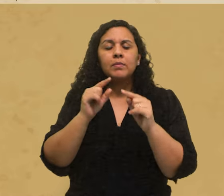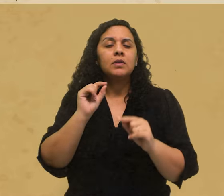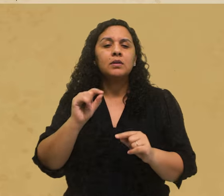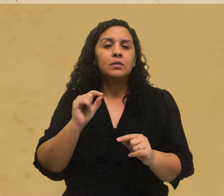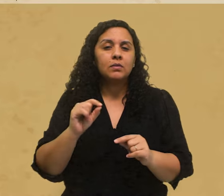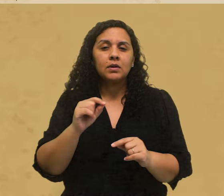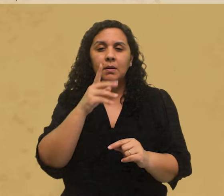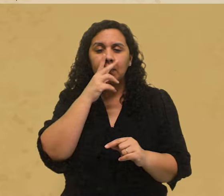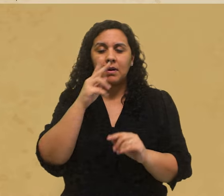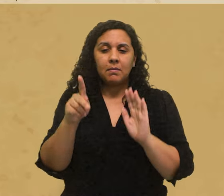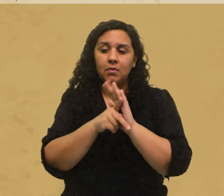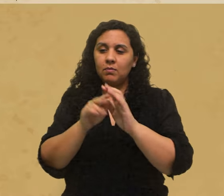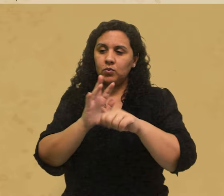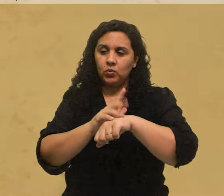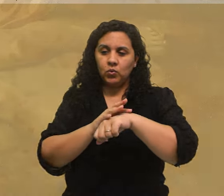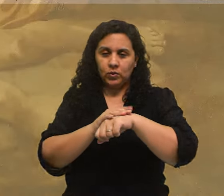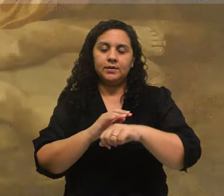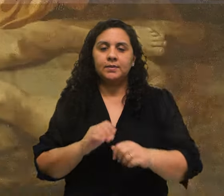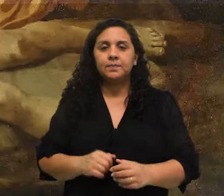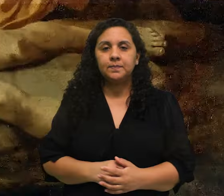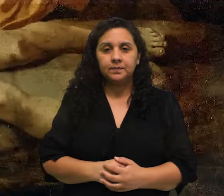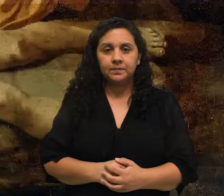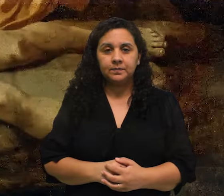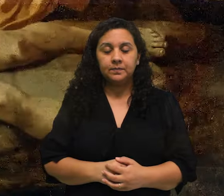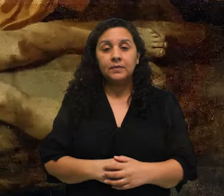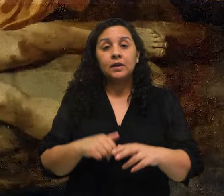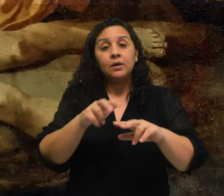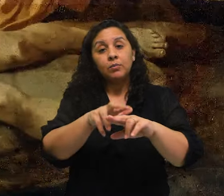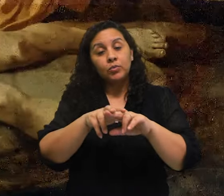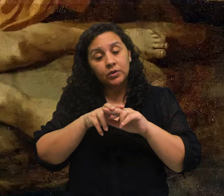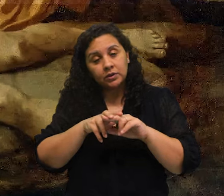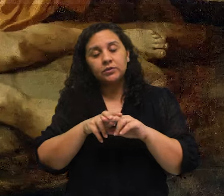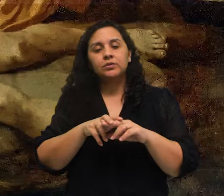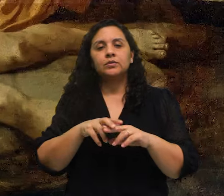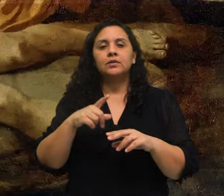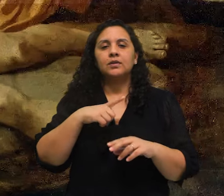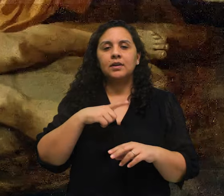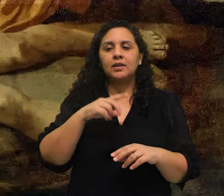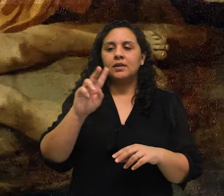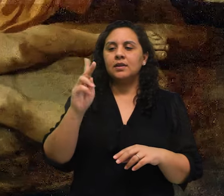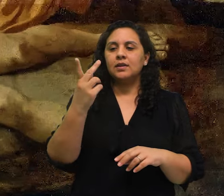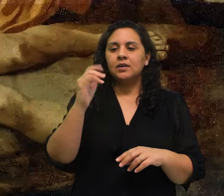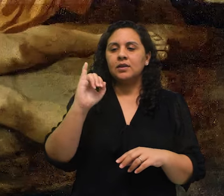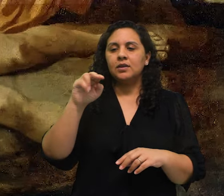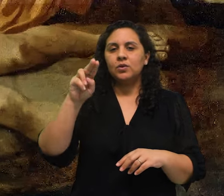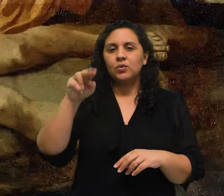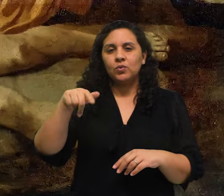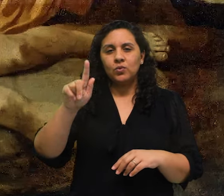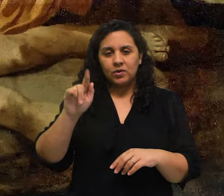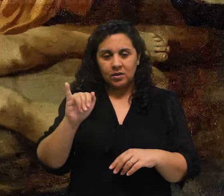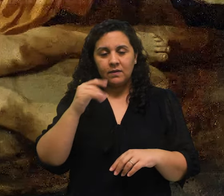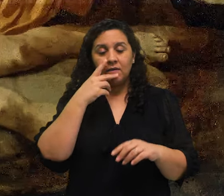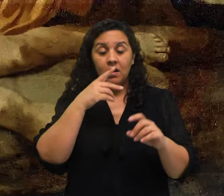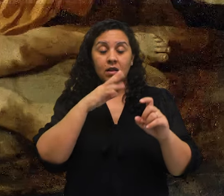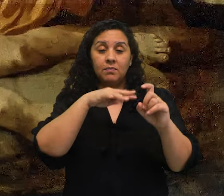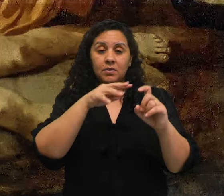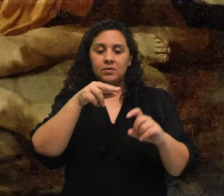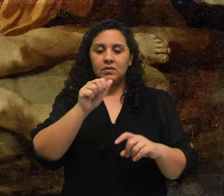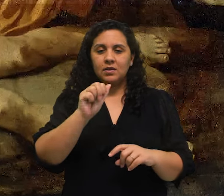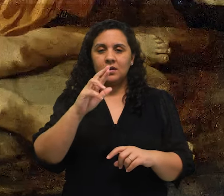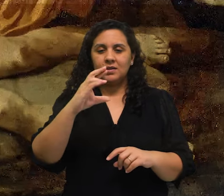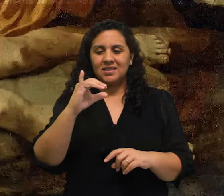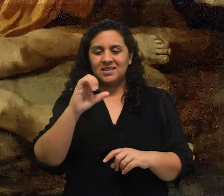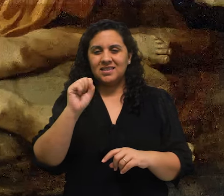aparece como sendo patológica. Por isso, quando Jung aborda o narcisismo como uma pulsão